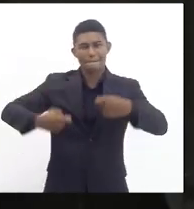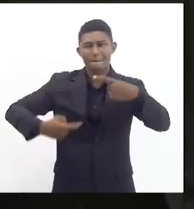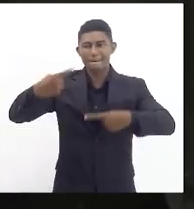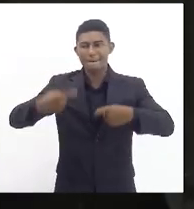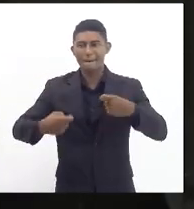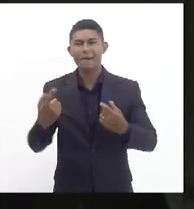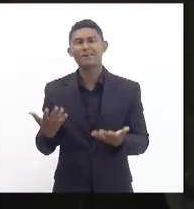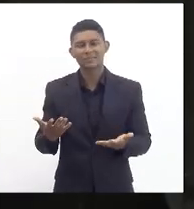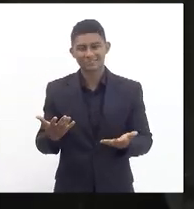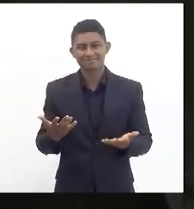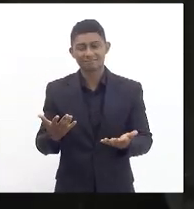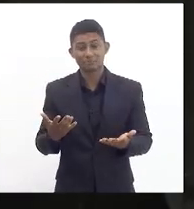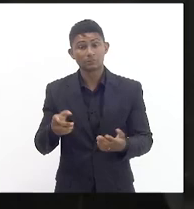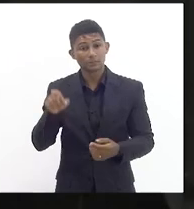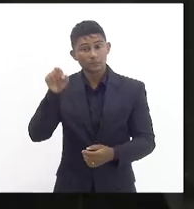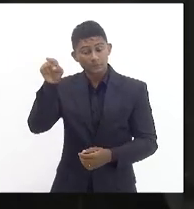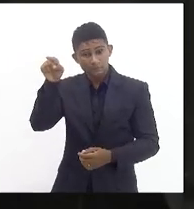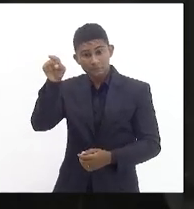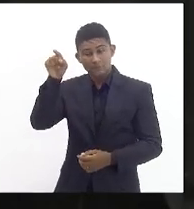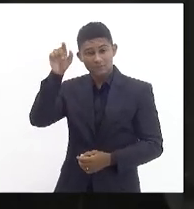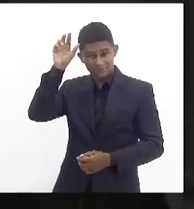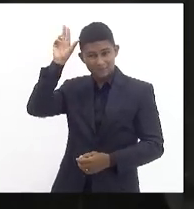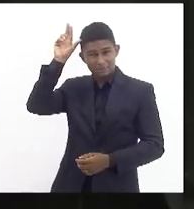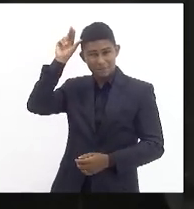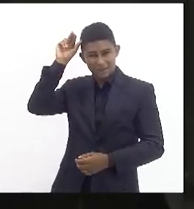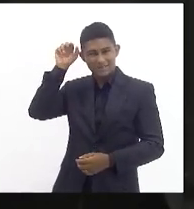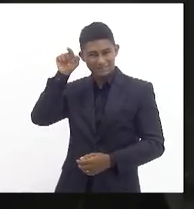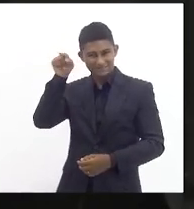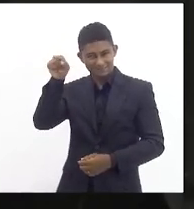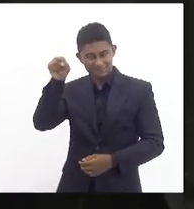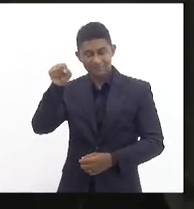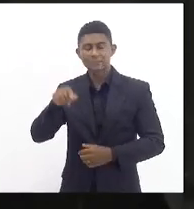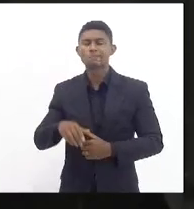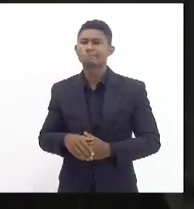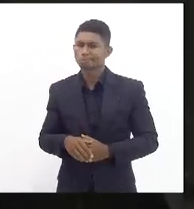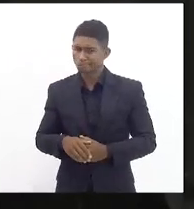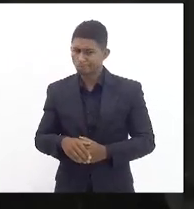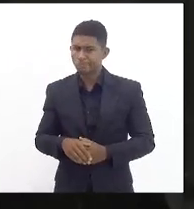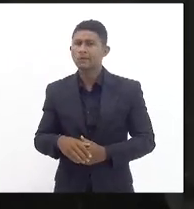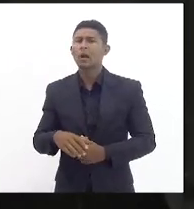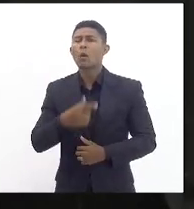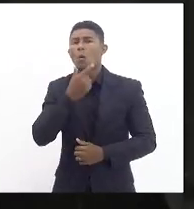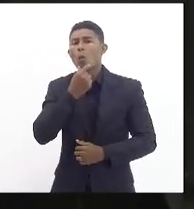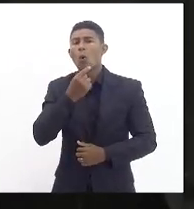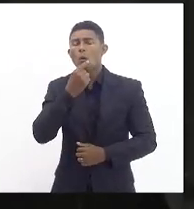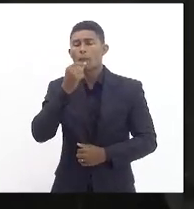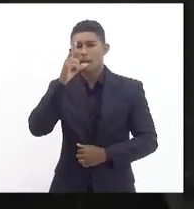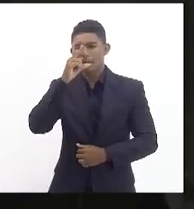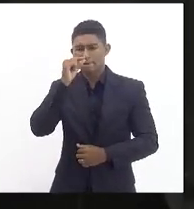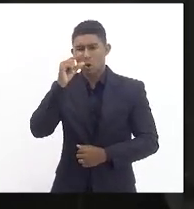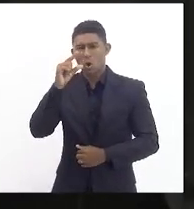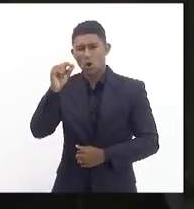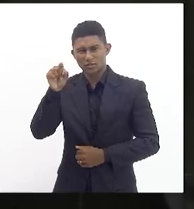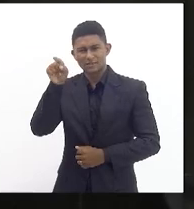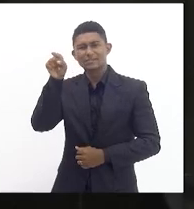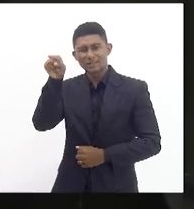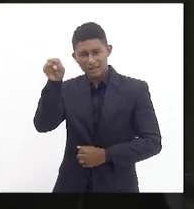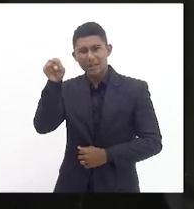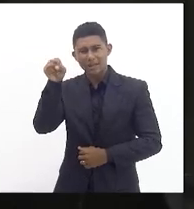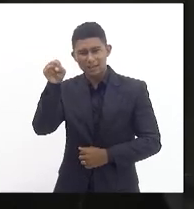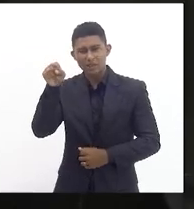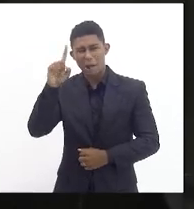E lá na Páscoa ortodoxa, estava o senhor Putin, o invasor da